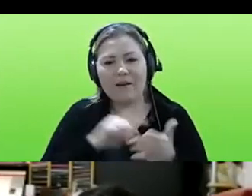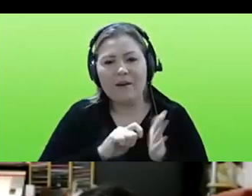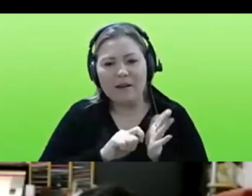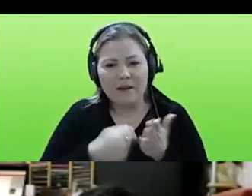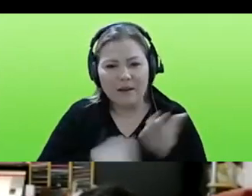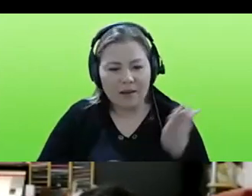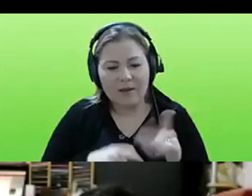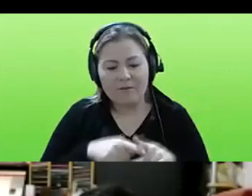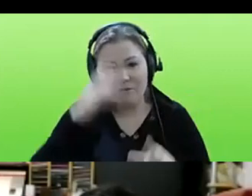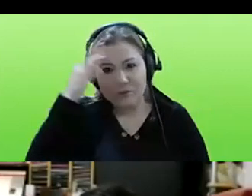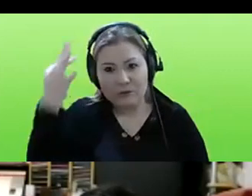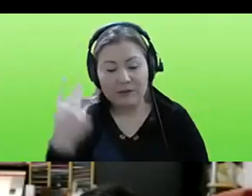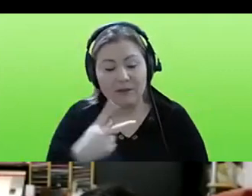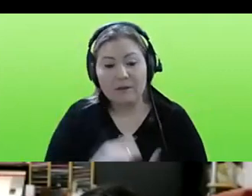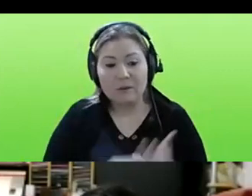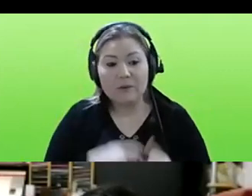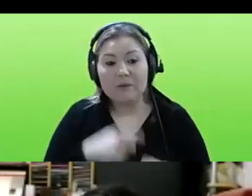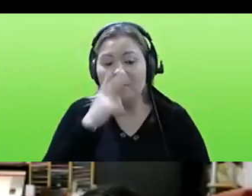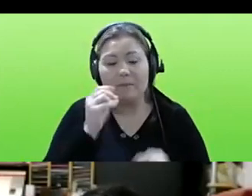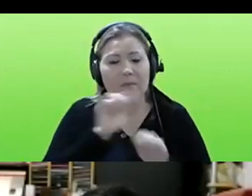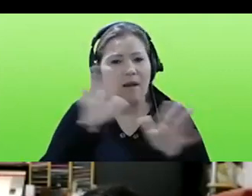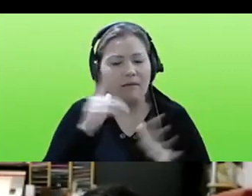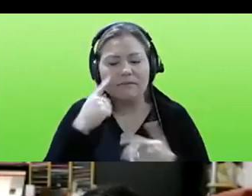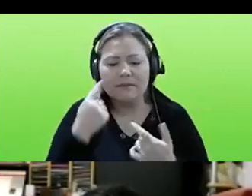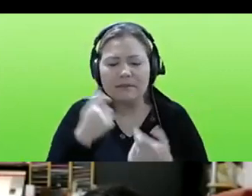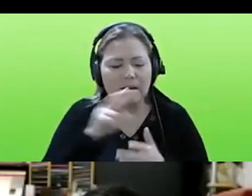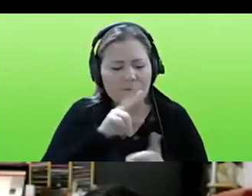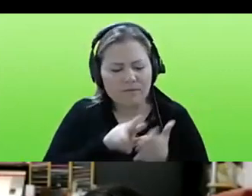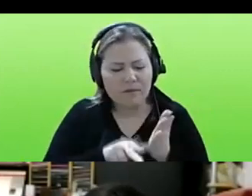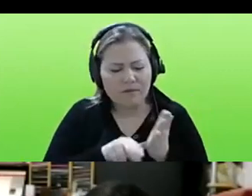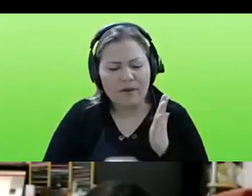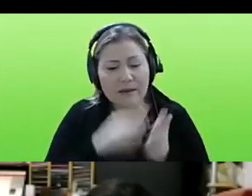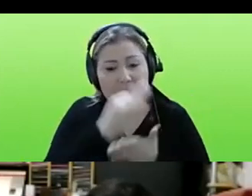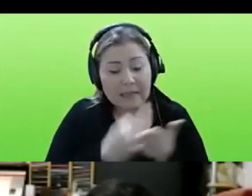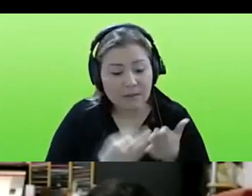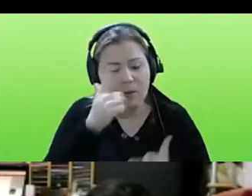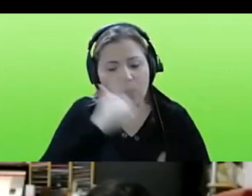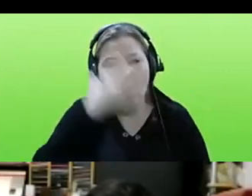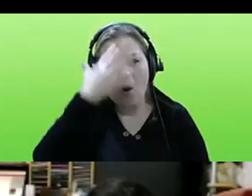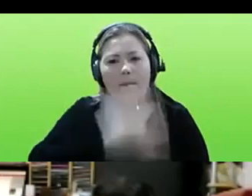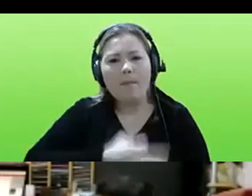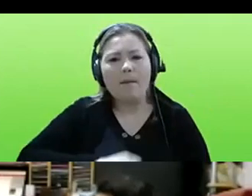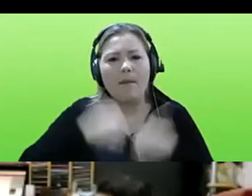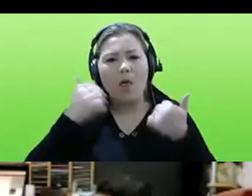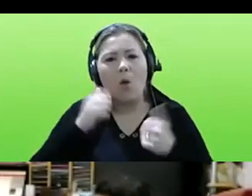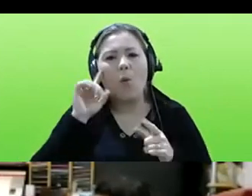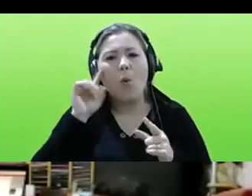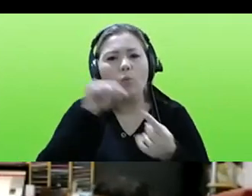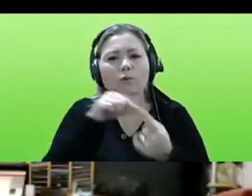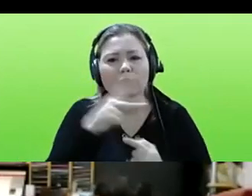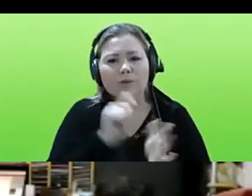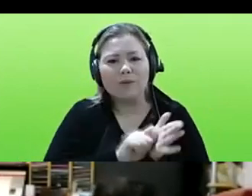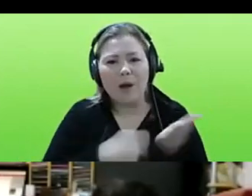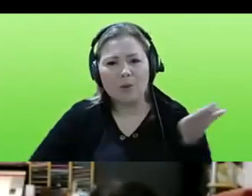Hegel, não fica tão claro. Você tem que ler vários textos de Hegel para entender melhor onde é que ele quer chegar. E mais